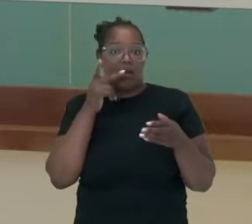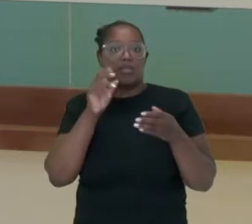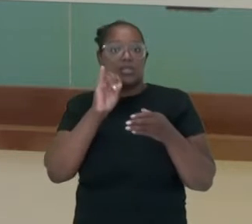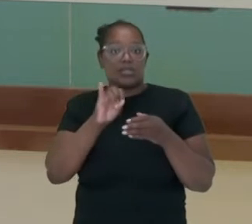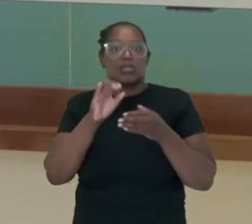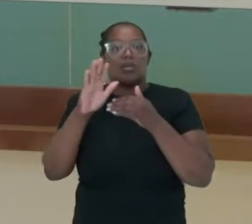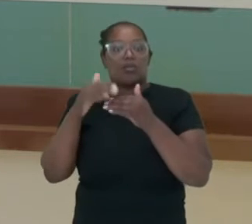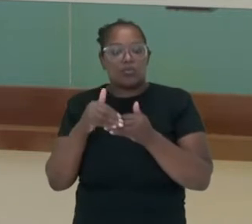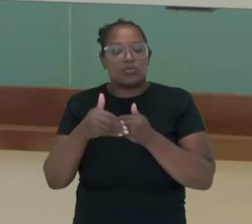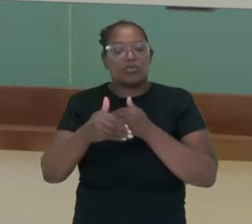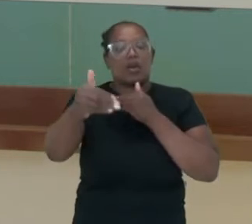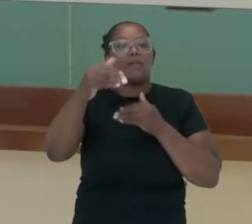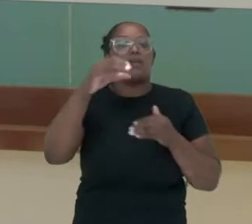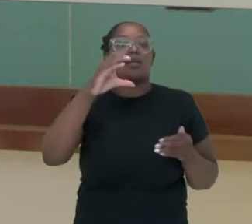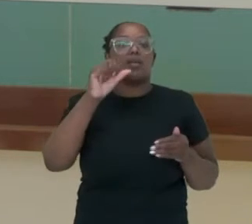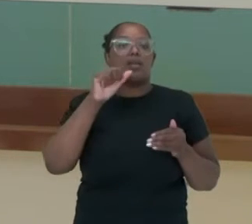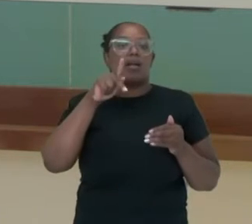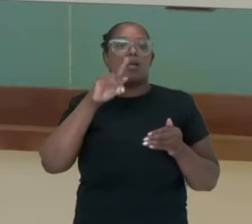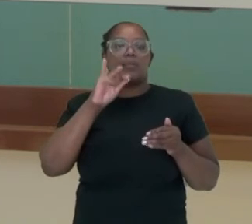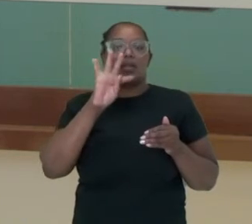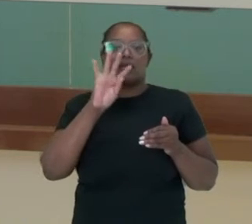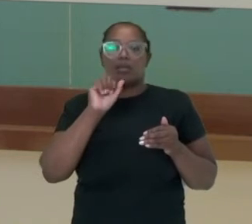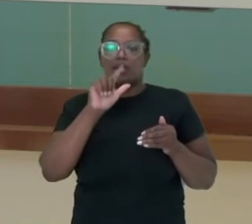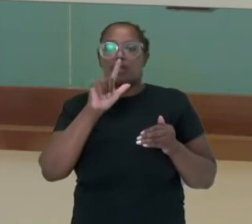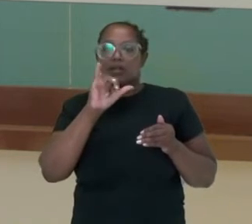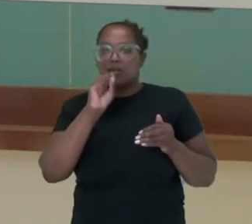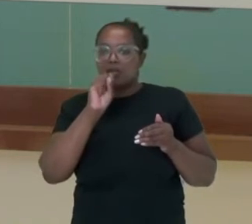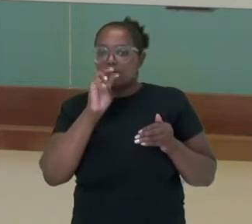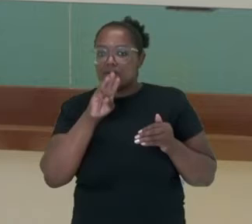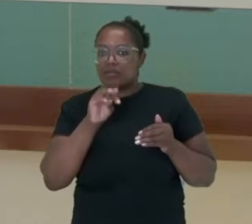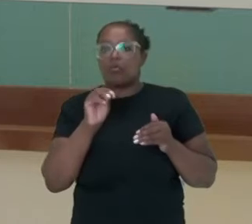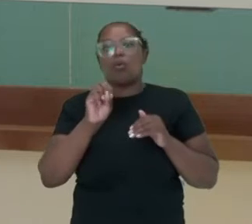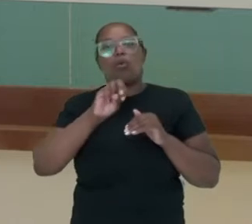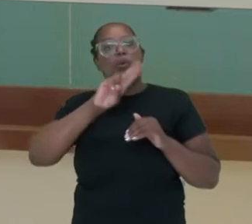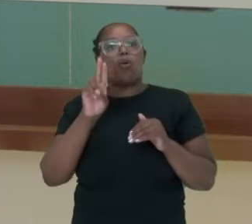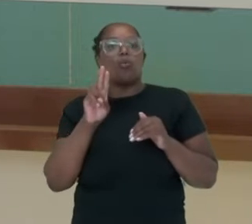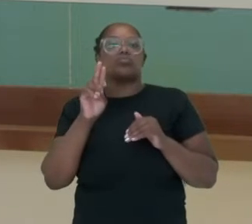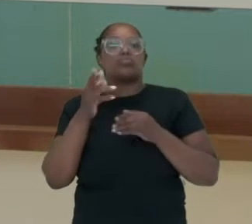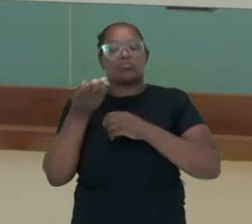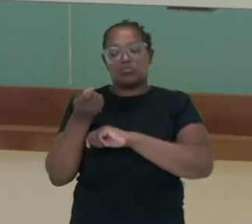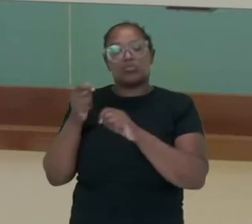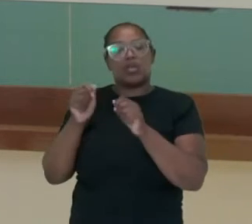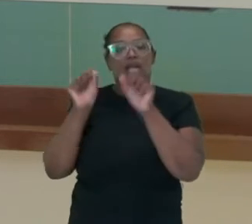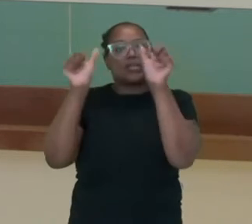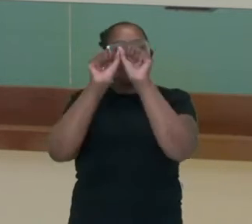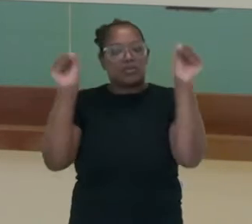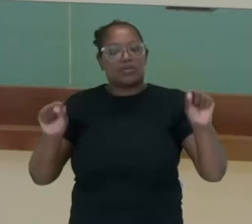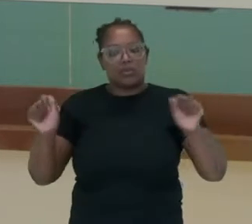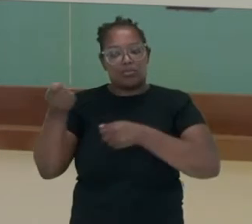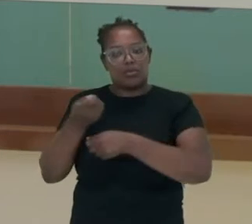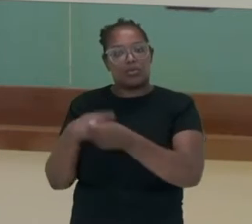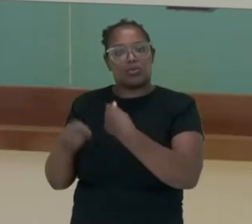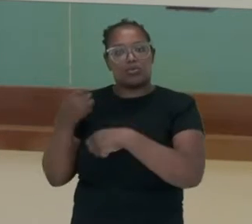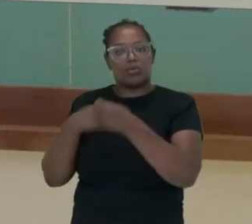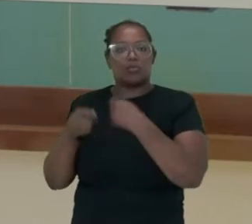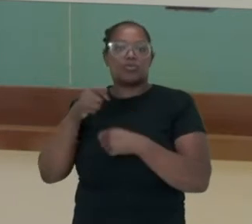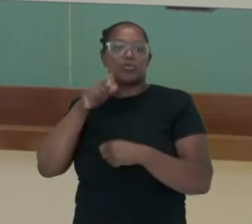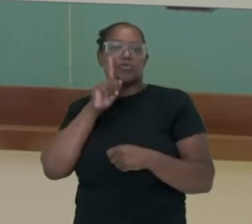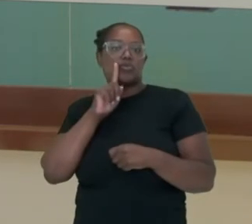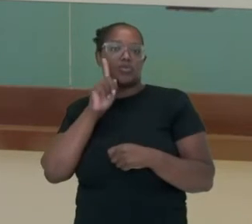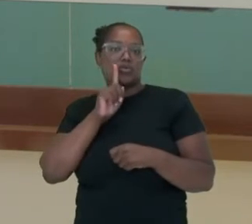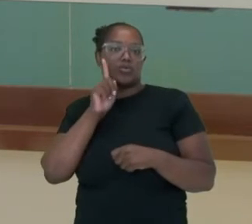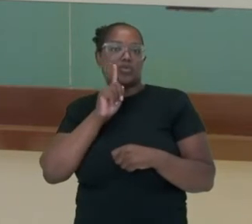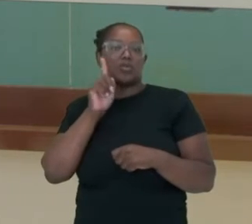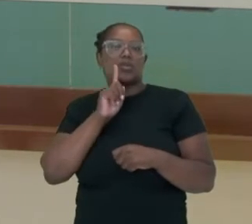do capitalismo, defendida pelos Estados Unidos, ou um novo sistema econômico baseado no modelo soviético